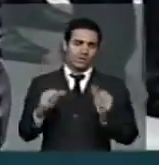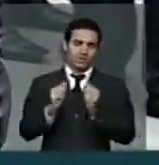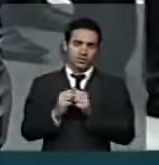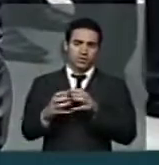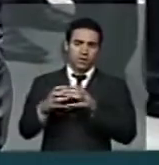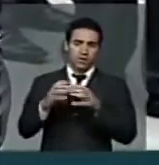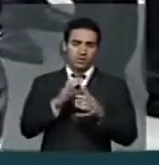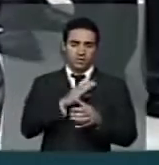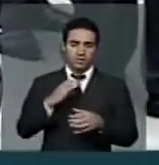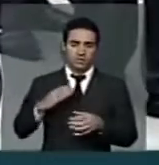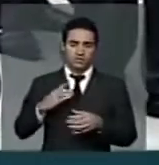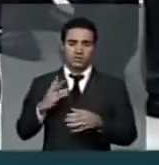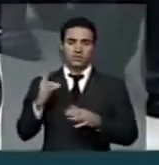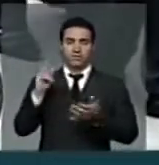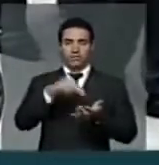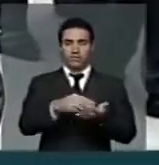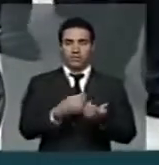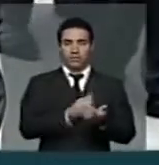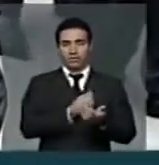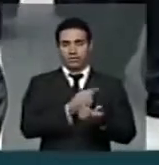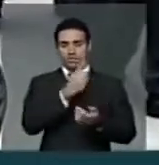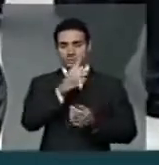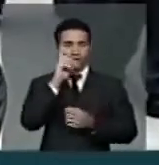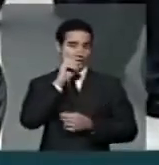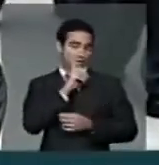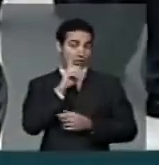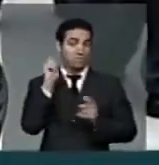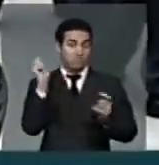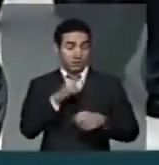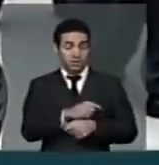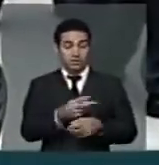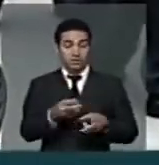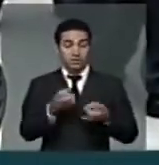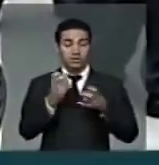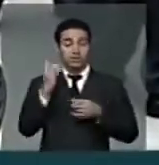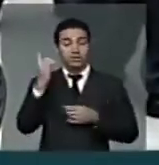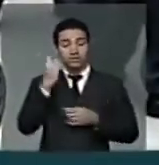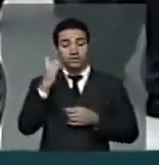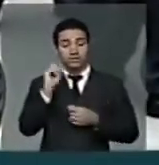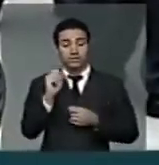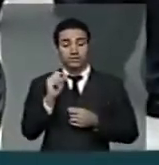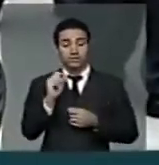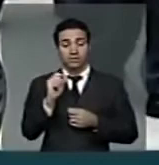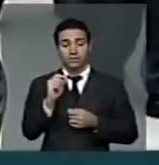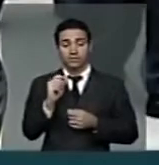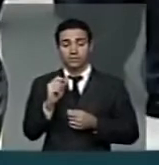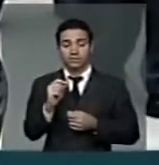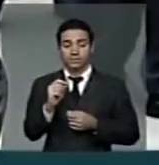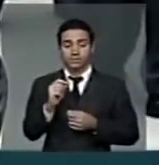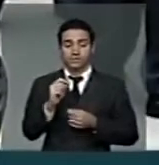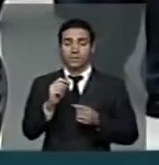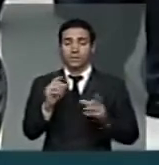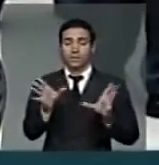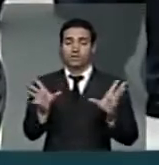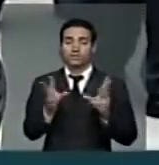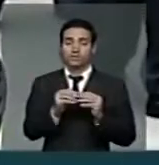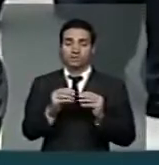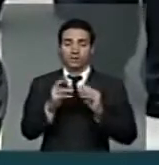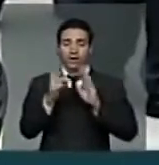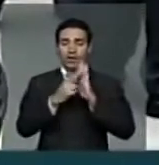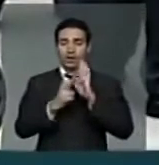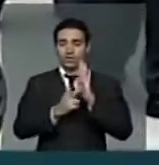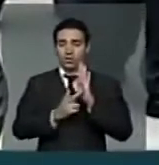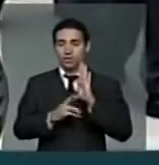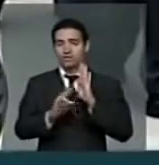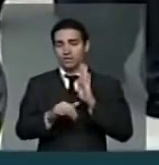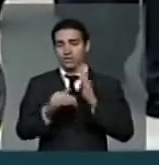comissão, que estiveram presentes naquele evento, pôde registrar, o deputado Sandro Alex, já uma síntese do seu relatório que vai ser apresentado